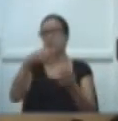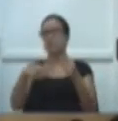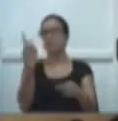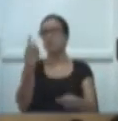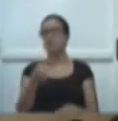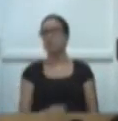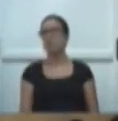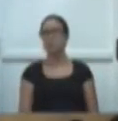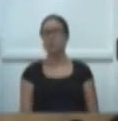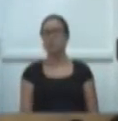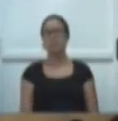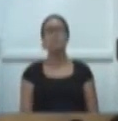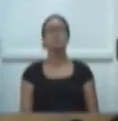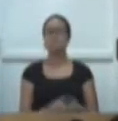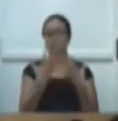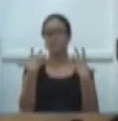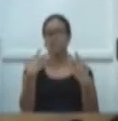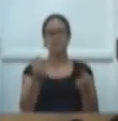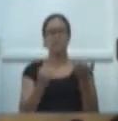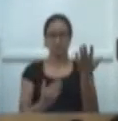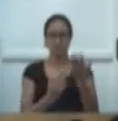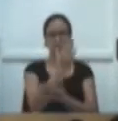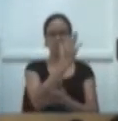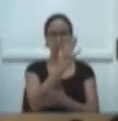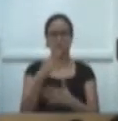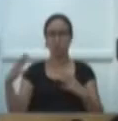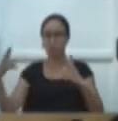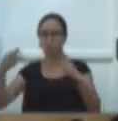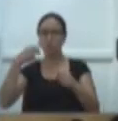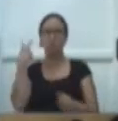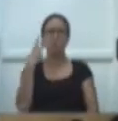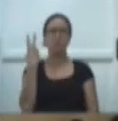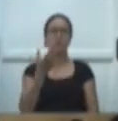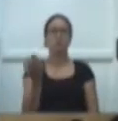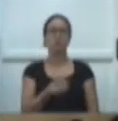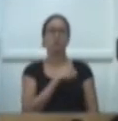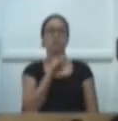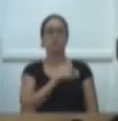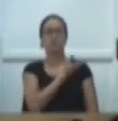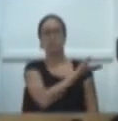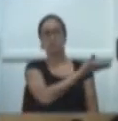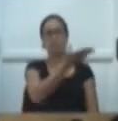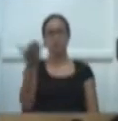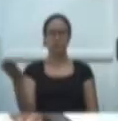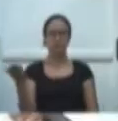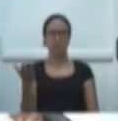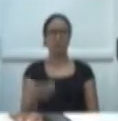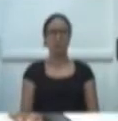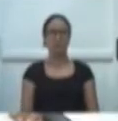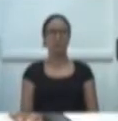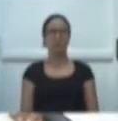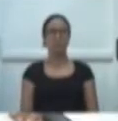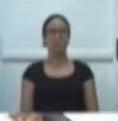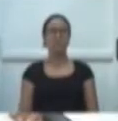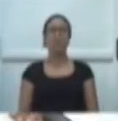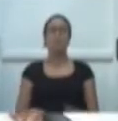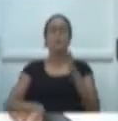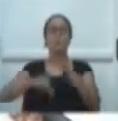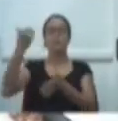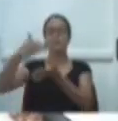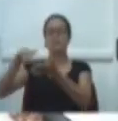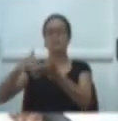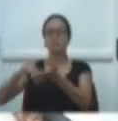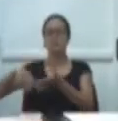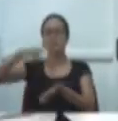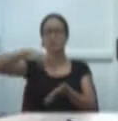os de pé rejeitam. Está aprovado por todos os vereadores presentes no plenário. Ao primeiro secretário para a